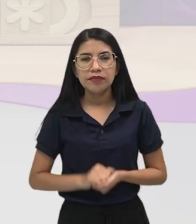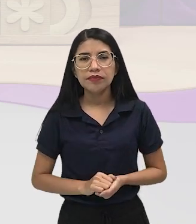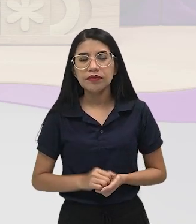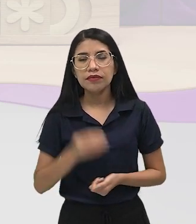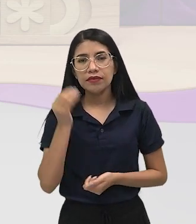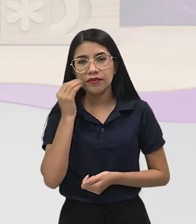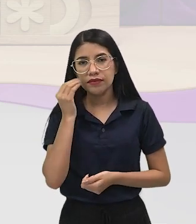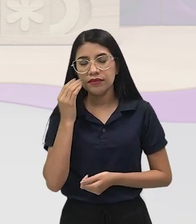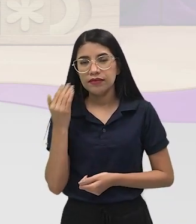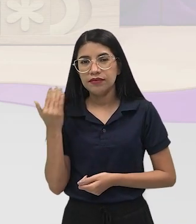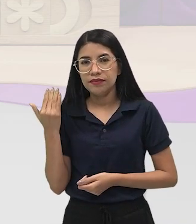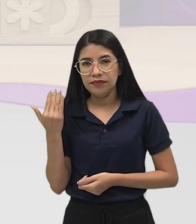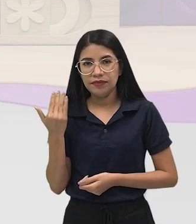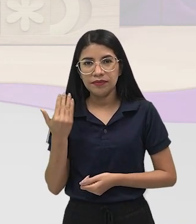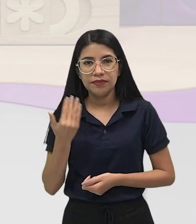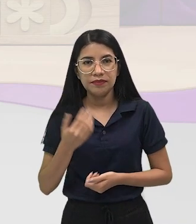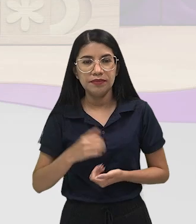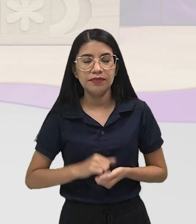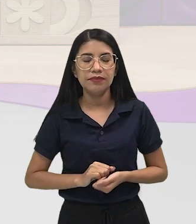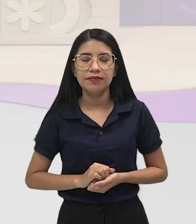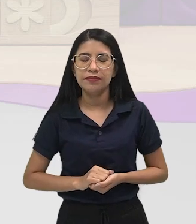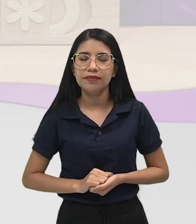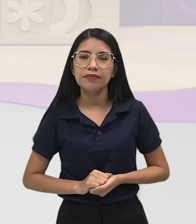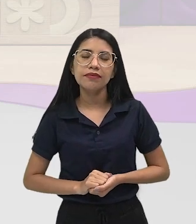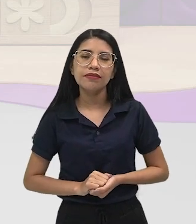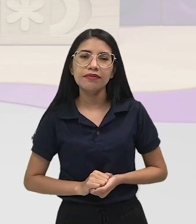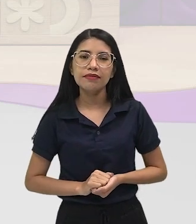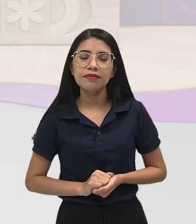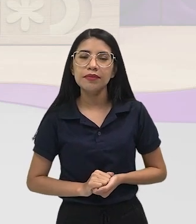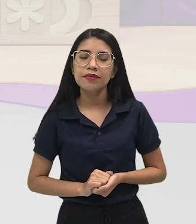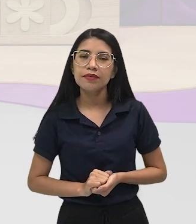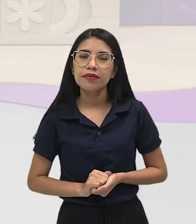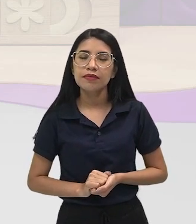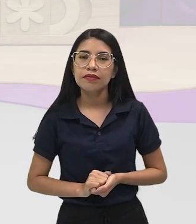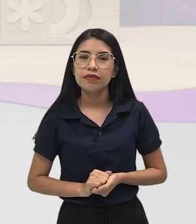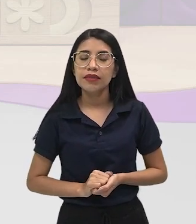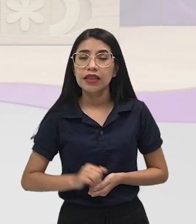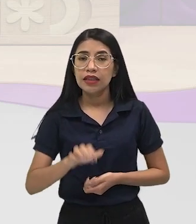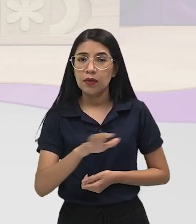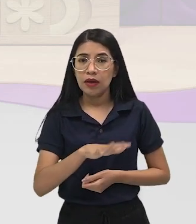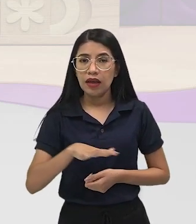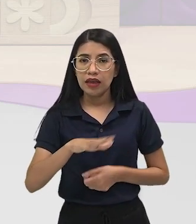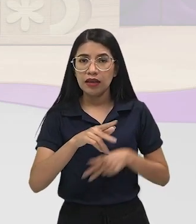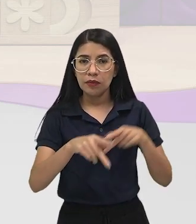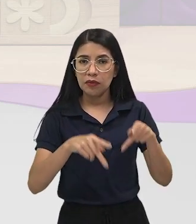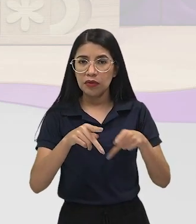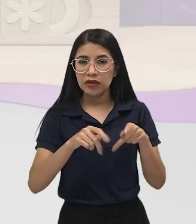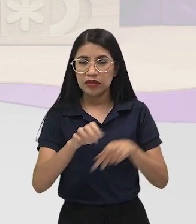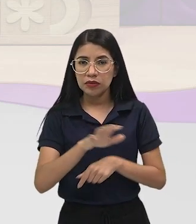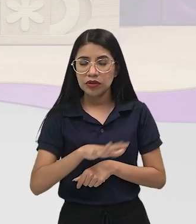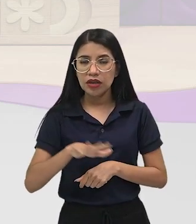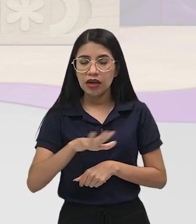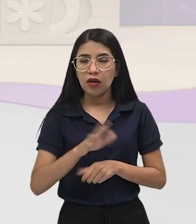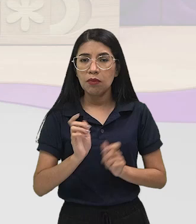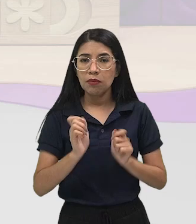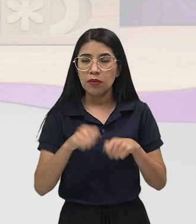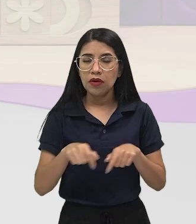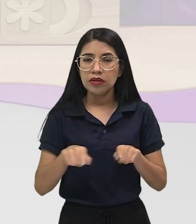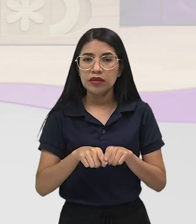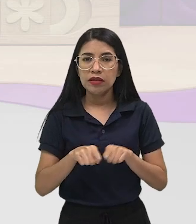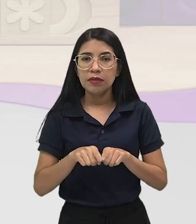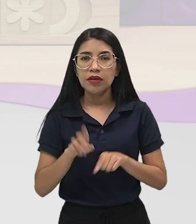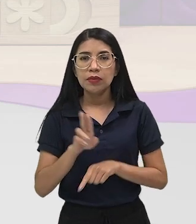só. Nós temos o seguinte, dentro de uma população, eu posso trabalhar com o que nós chamamos